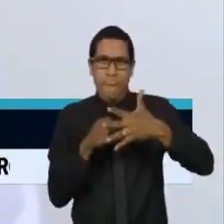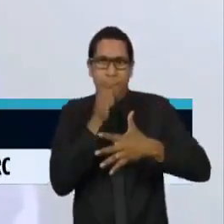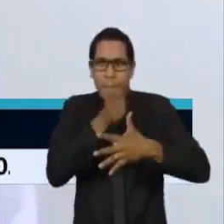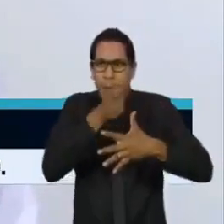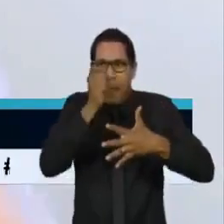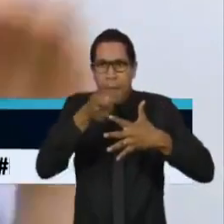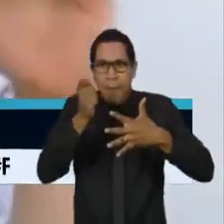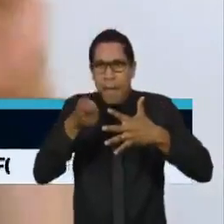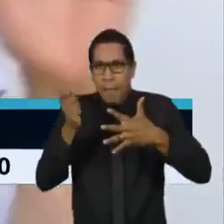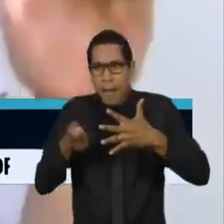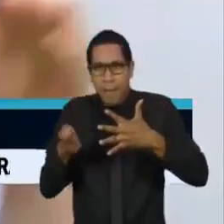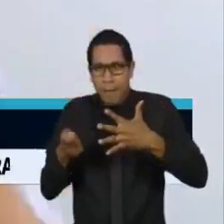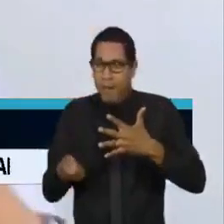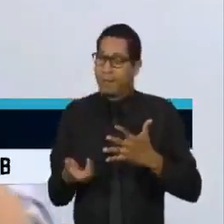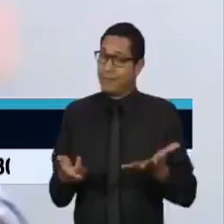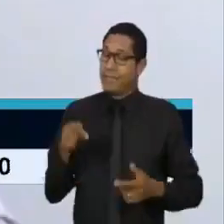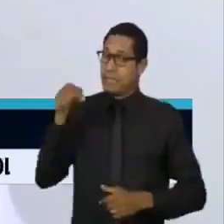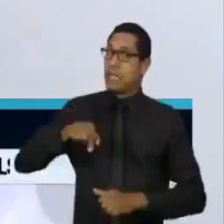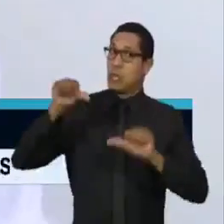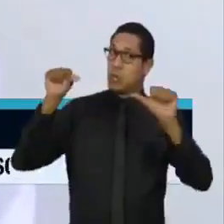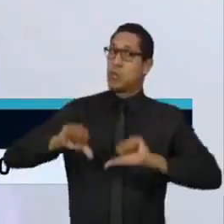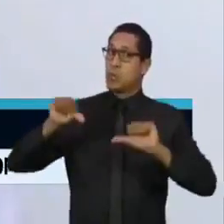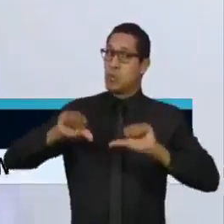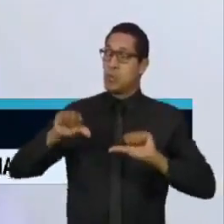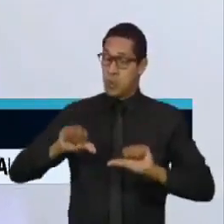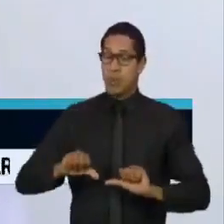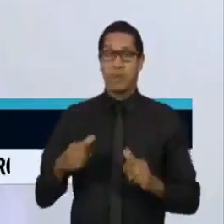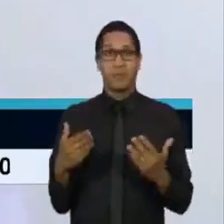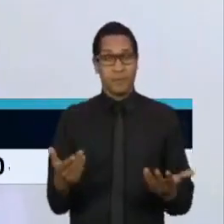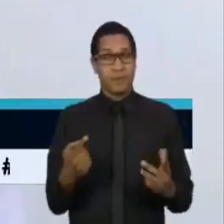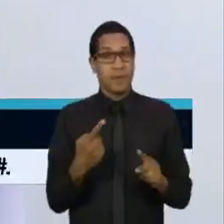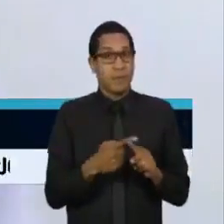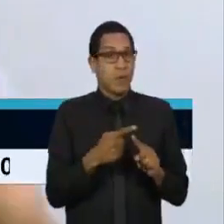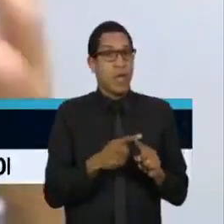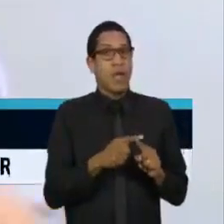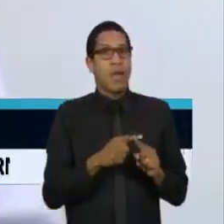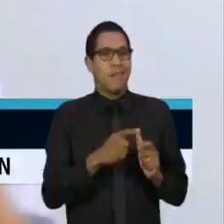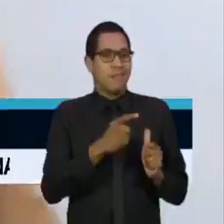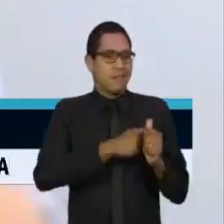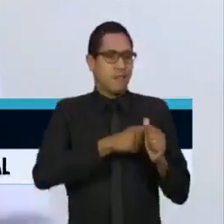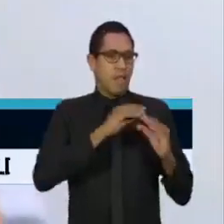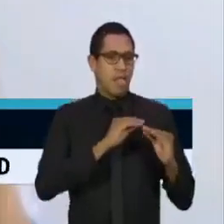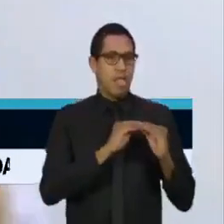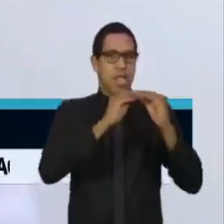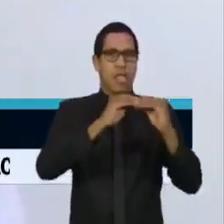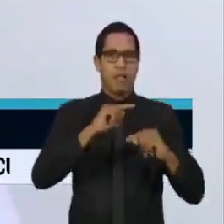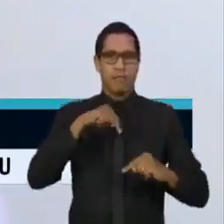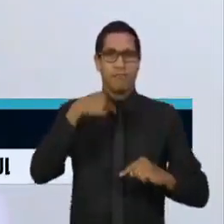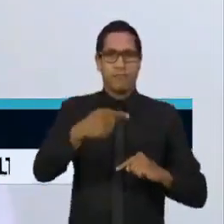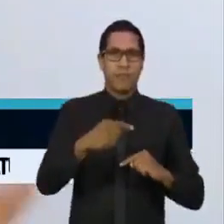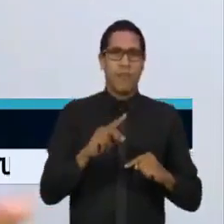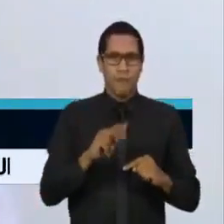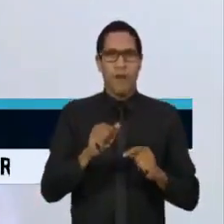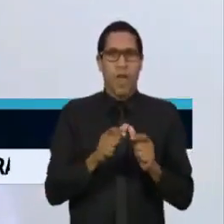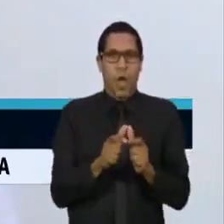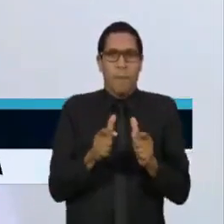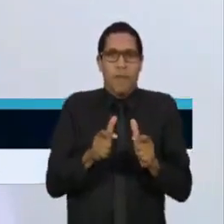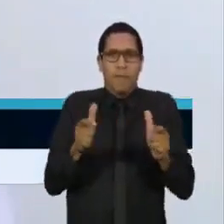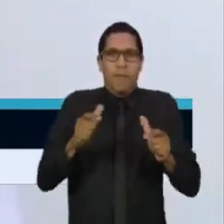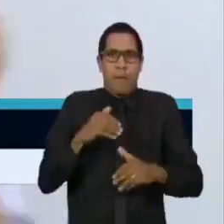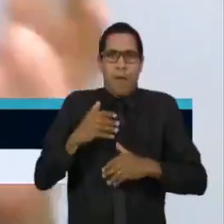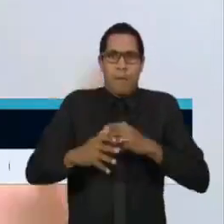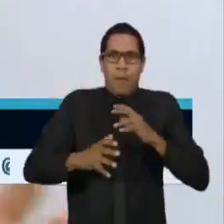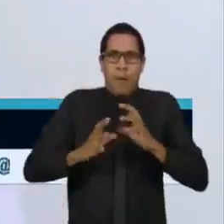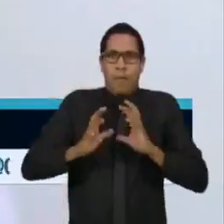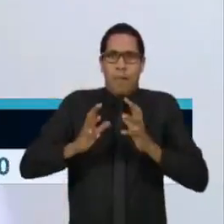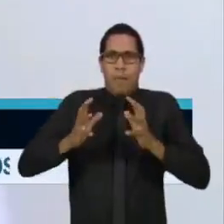na verdade, tão ruim quanto a de jogar despesas para frente, fabricando uma espécie de bola de neve. Seria possível pensar